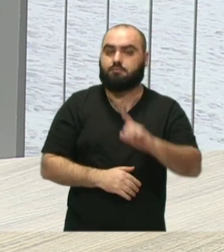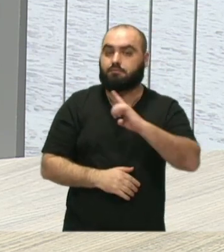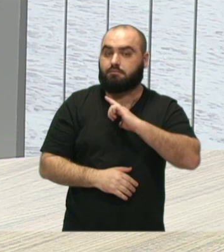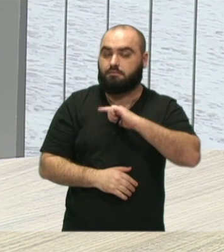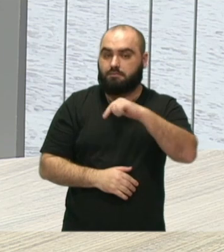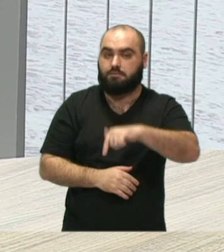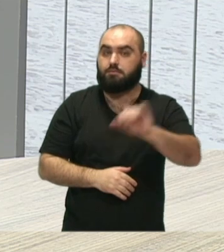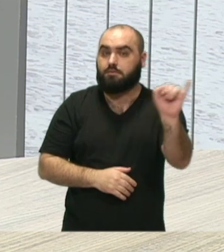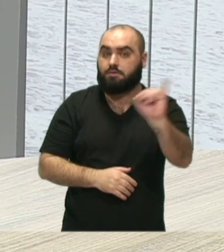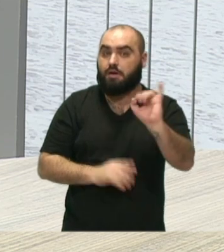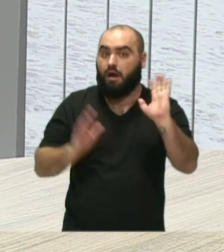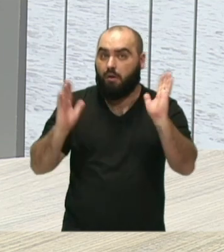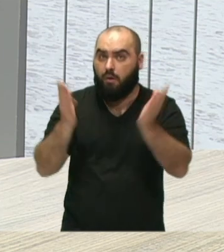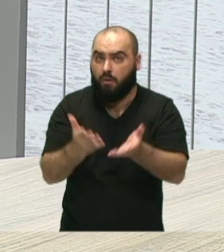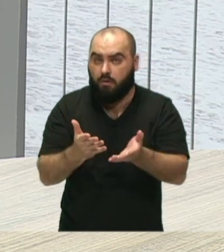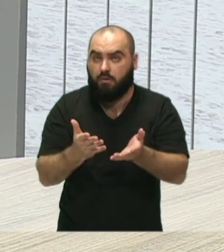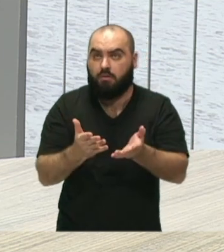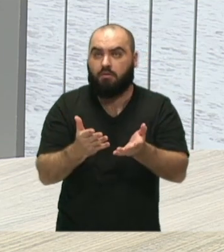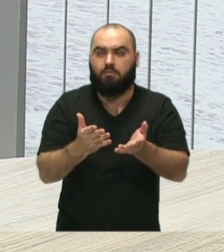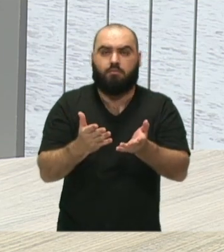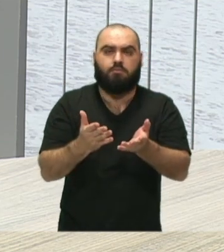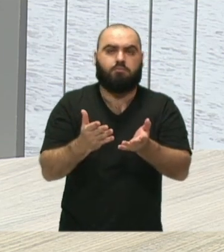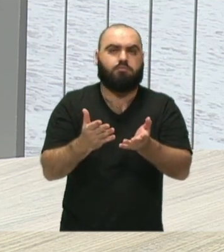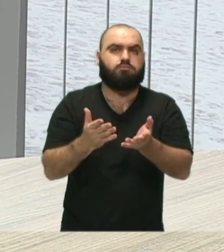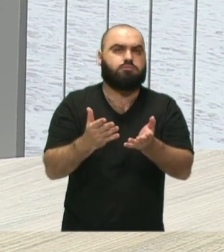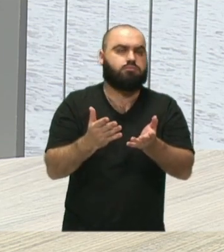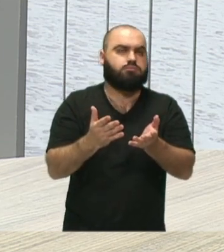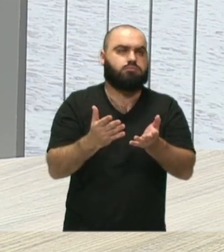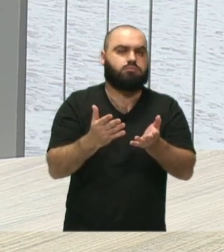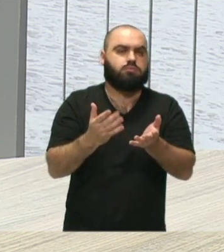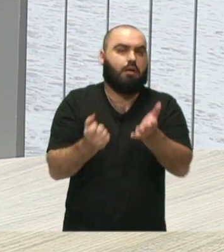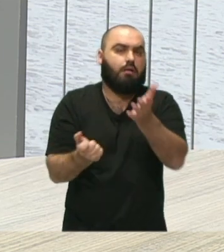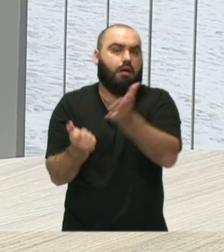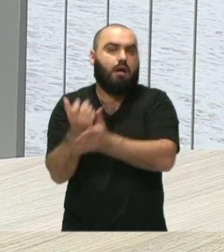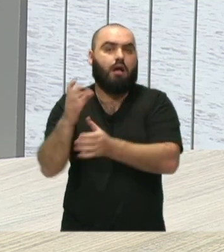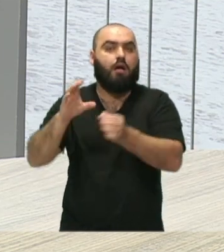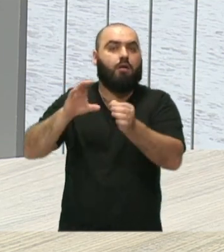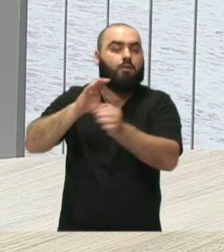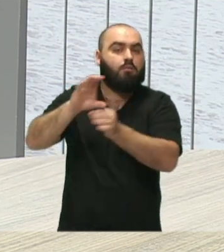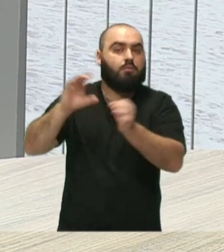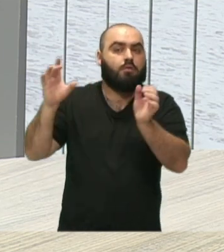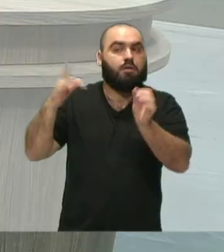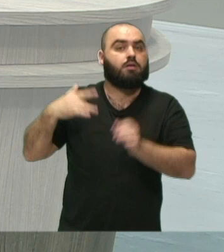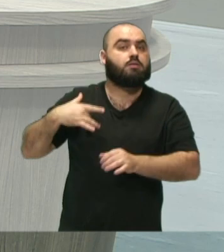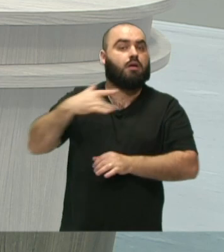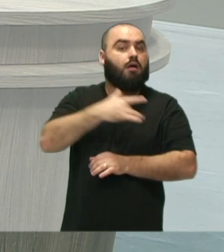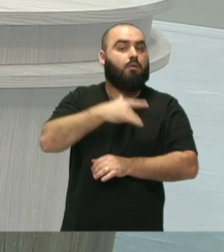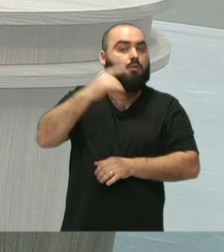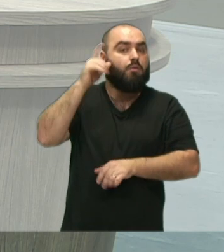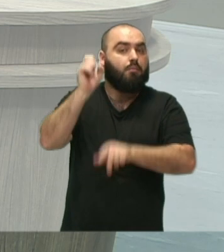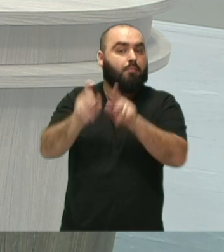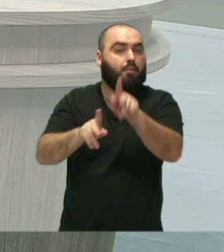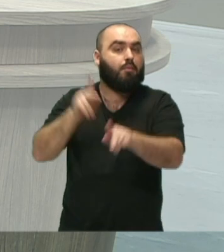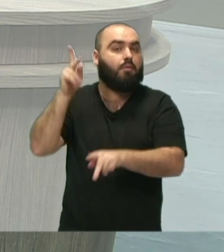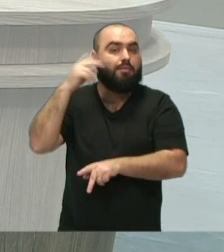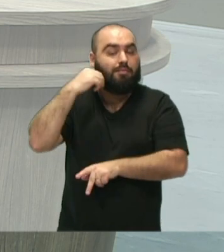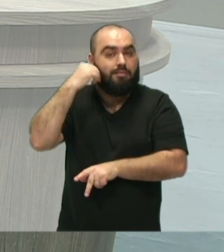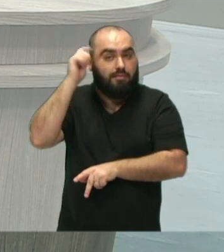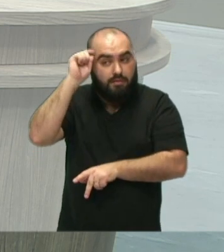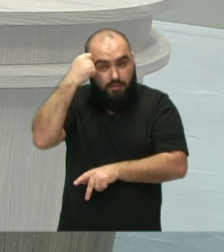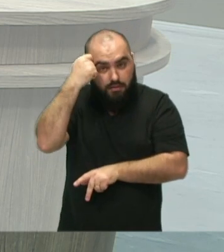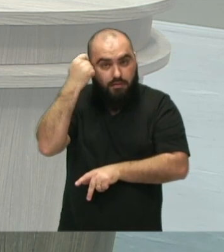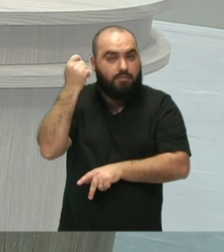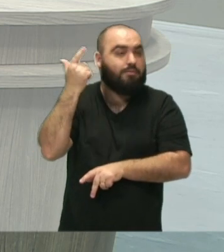Itajaí, agora, está no plano a formação de um comitê para a saúde da população negra, para que os protocolos possam